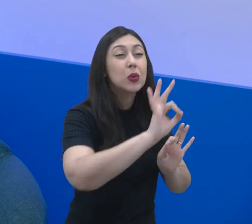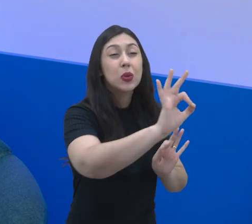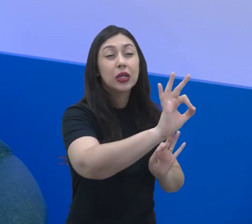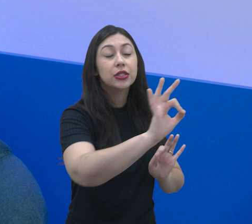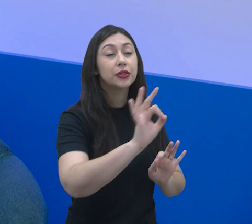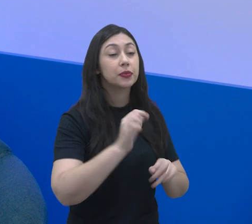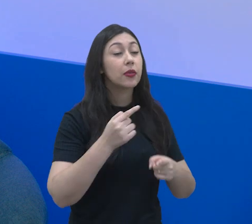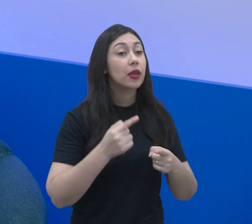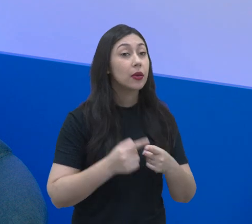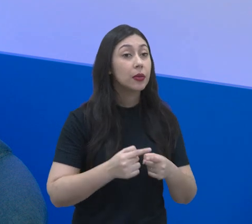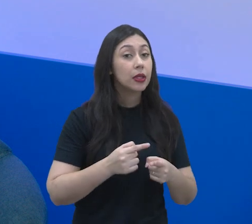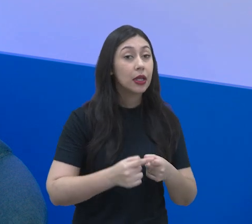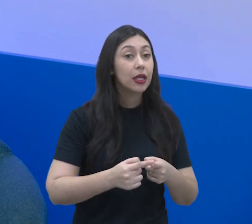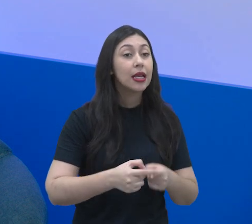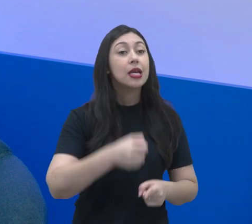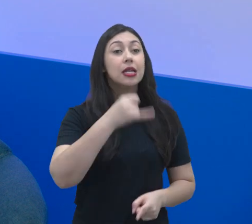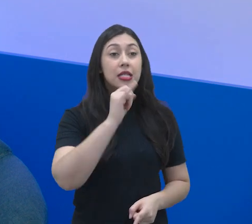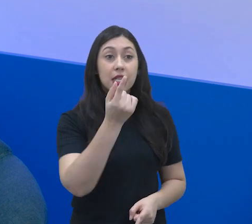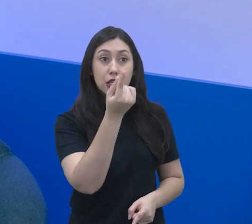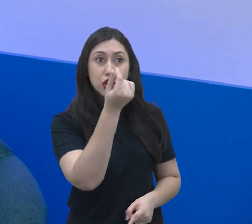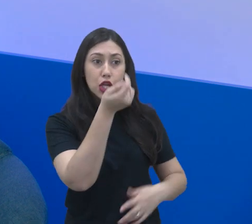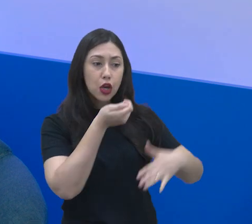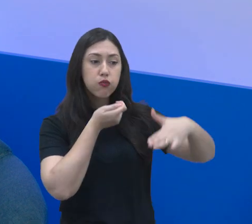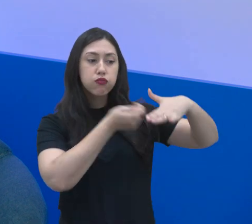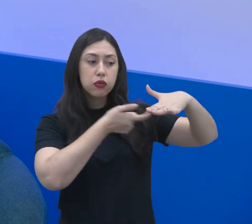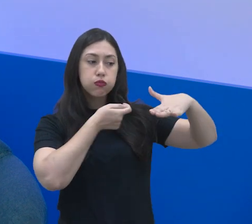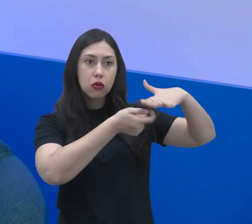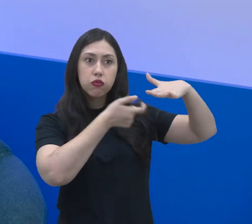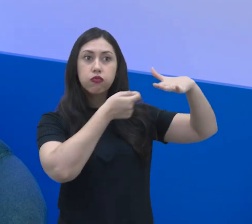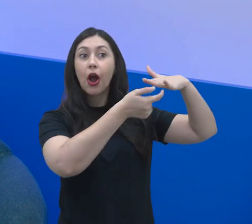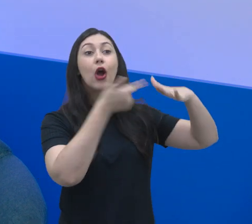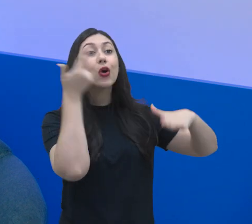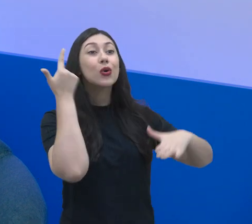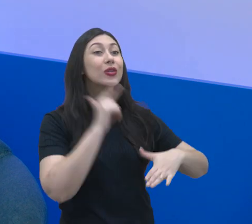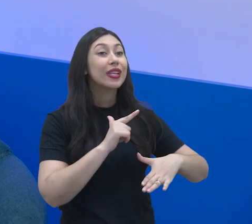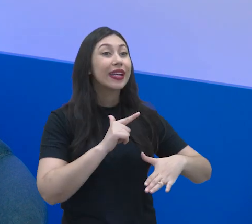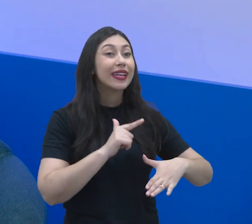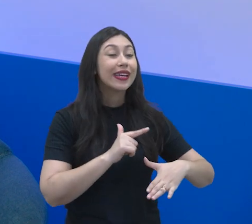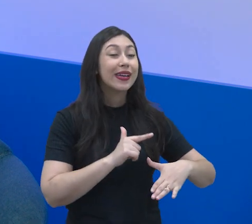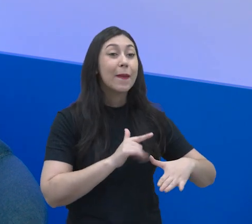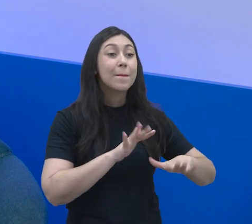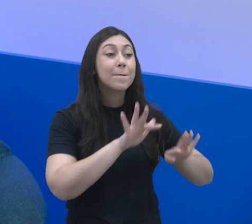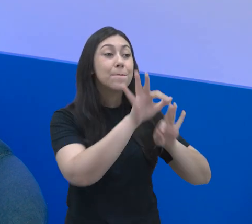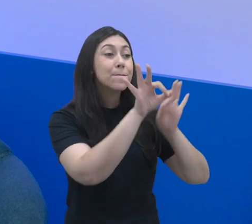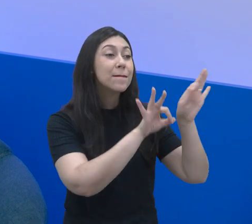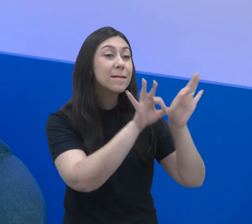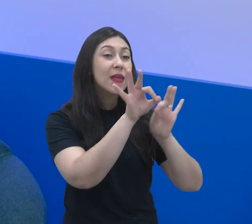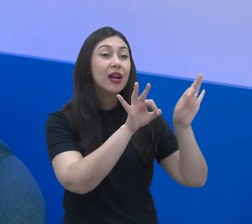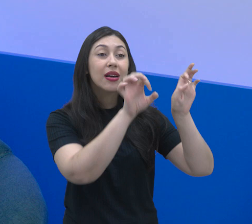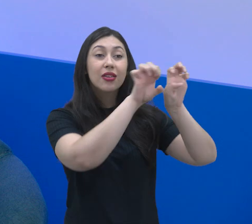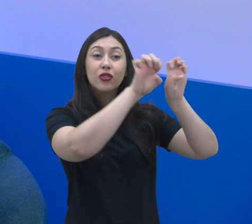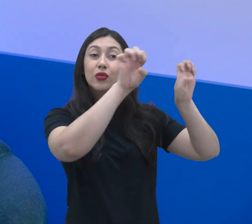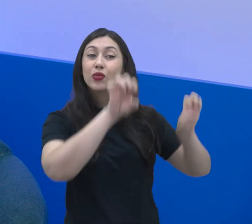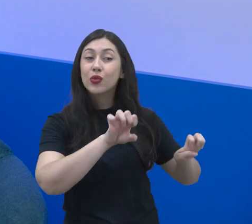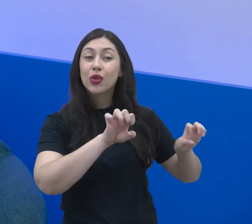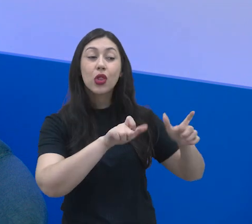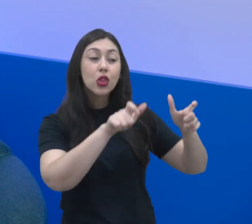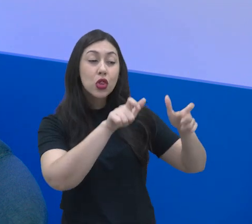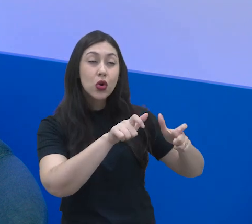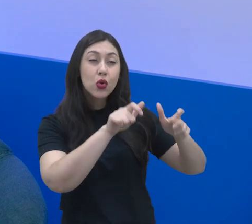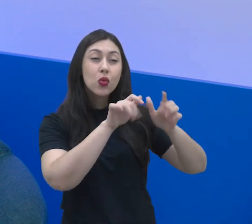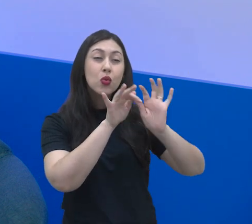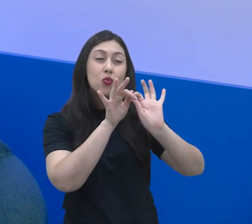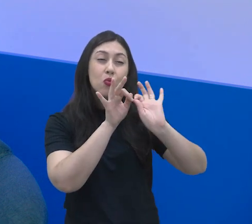alcance. Porque quando a gente tiver mais incentivo, provavelmente a gente vai conseguir investir em mais estruturas, principalmente nessas regiões